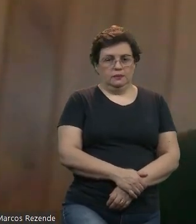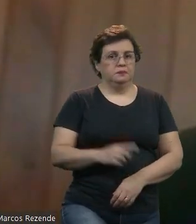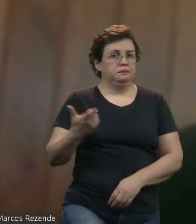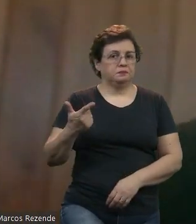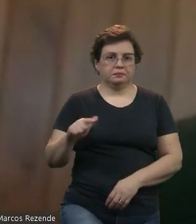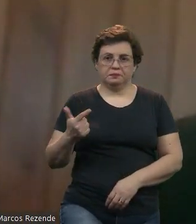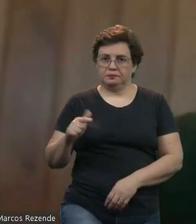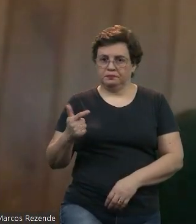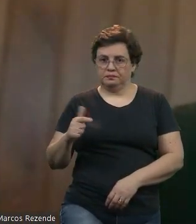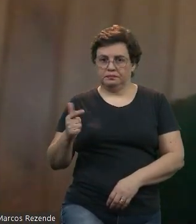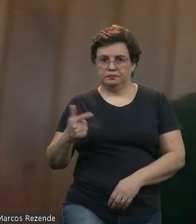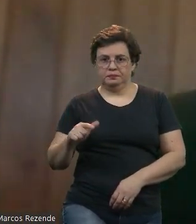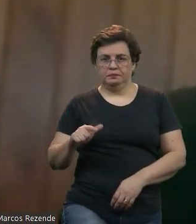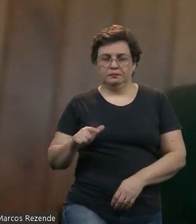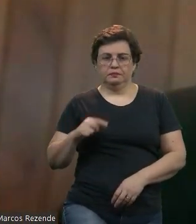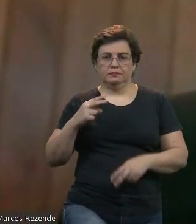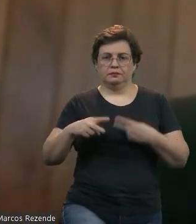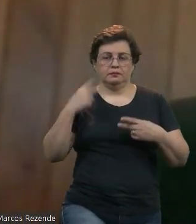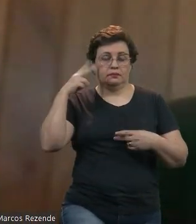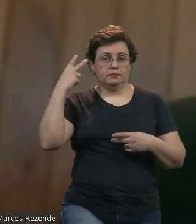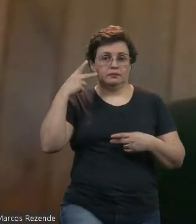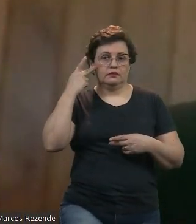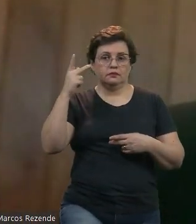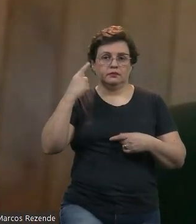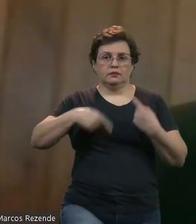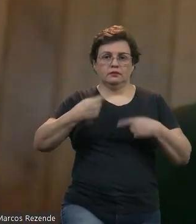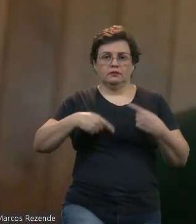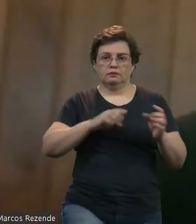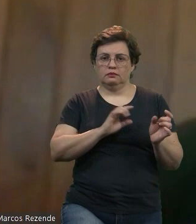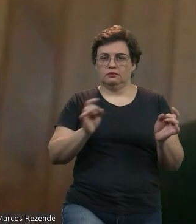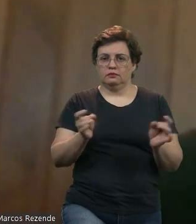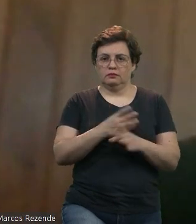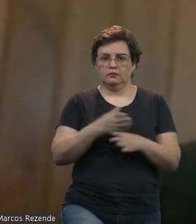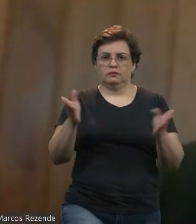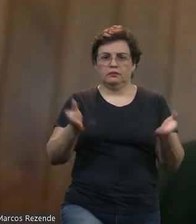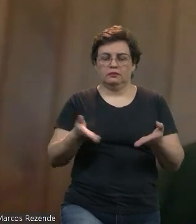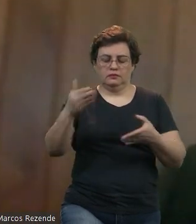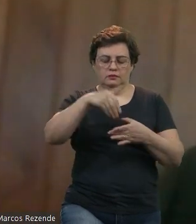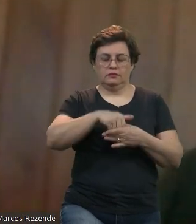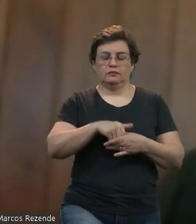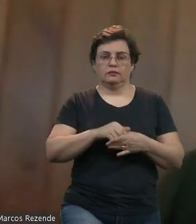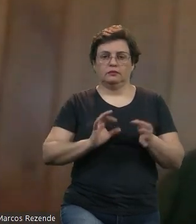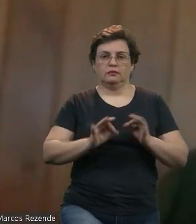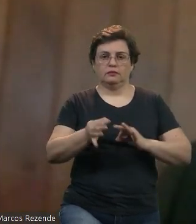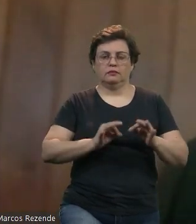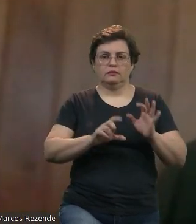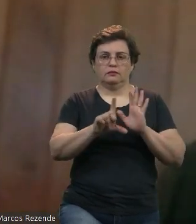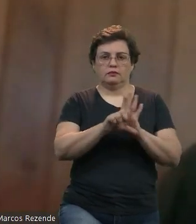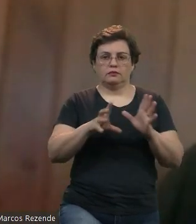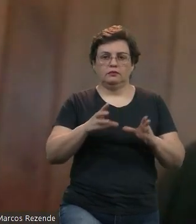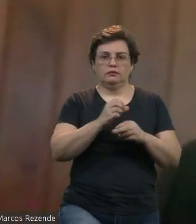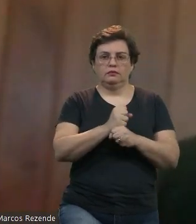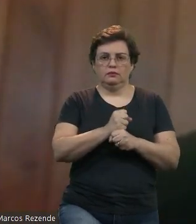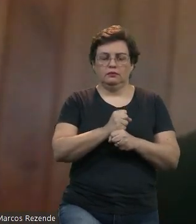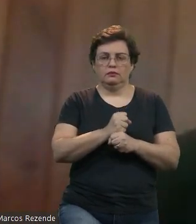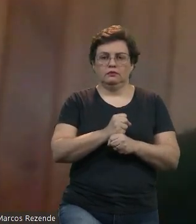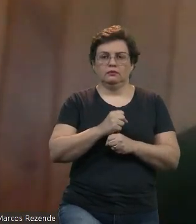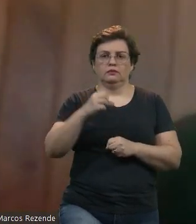Não havendo vereadores inscritos, encerra a discussão e passamos à votação do projeto de lei complementar